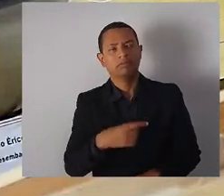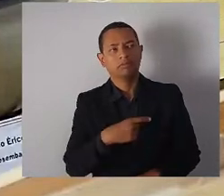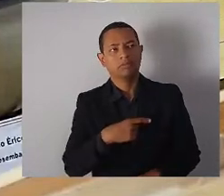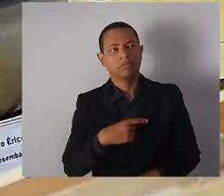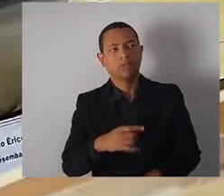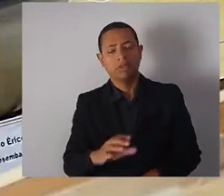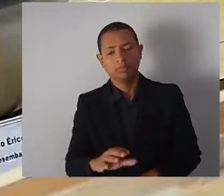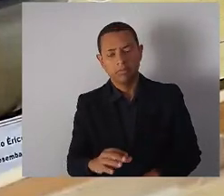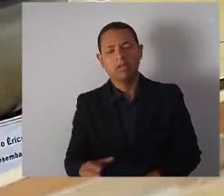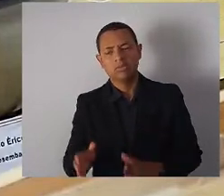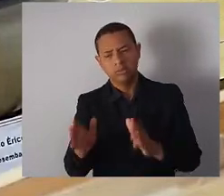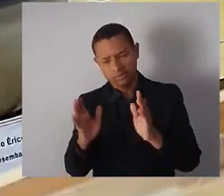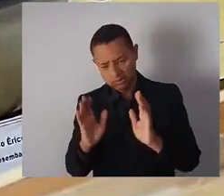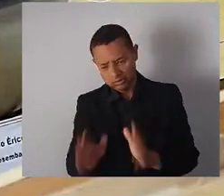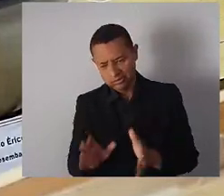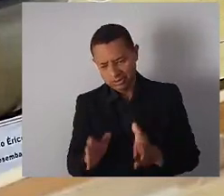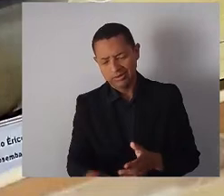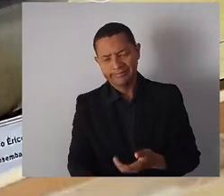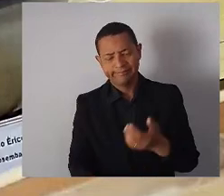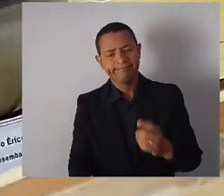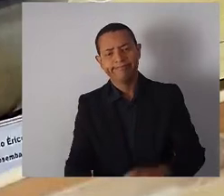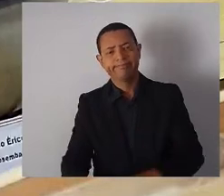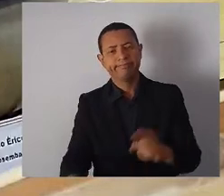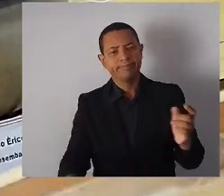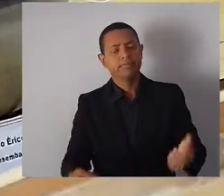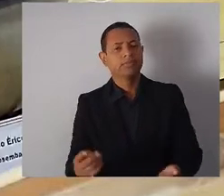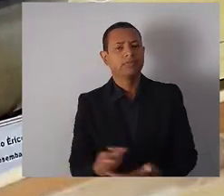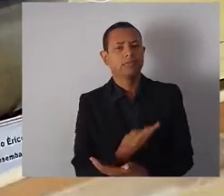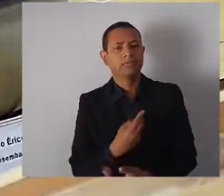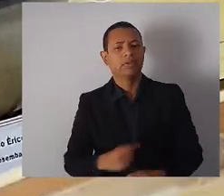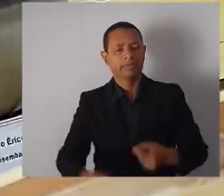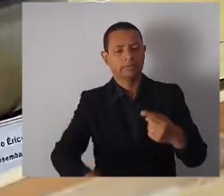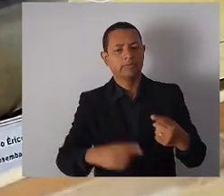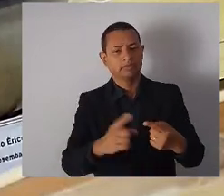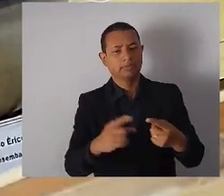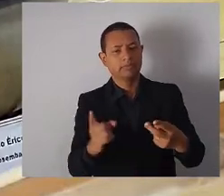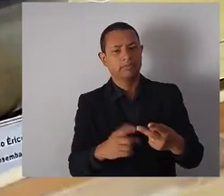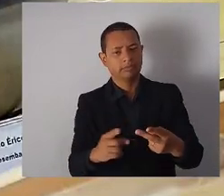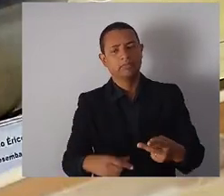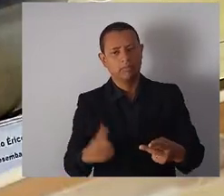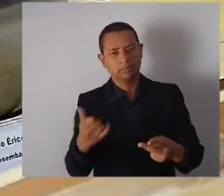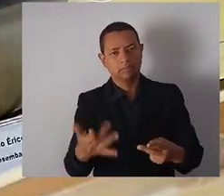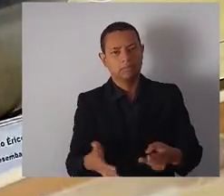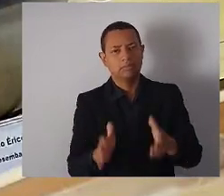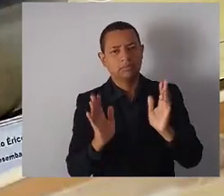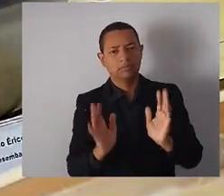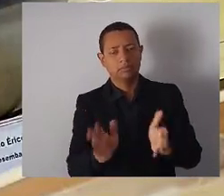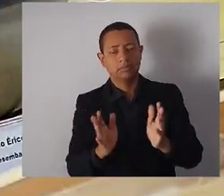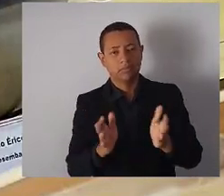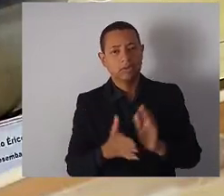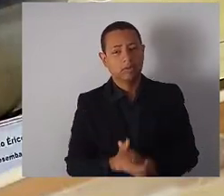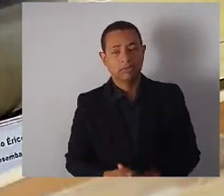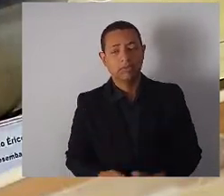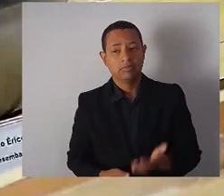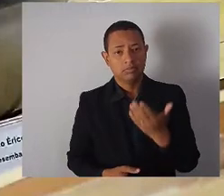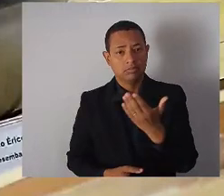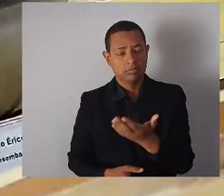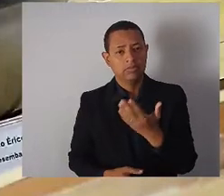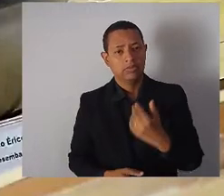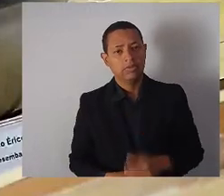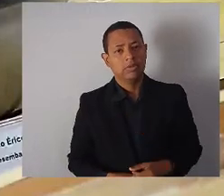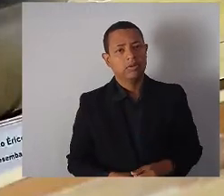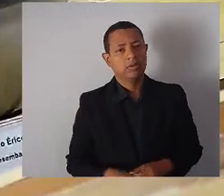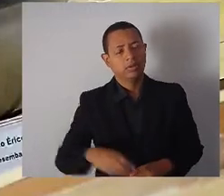já foi enfrentado o mérito dessa situação toda, exatamente os dois pontos destacados. Como bem colocou a doutora Mariana também na